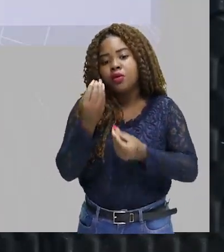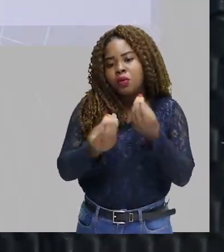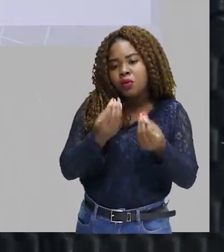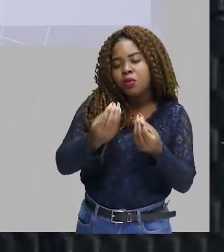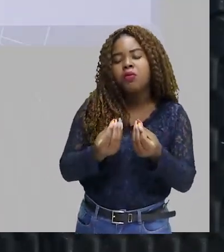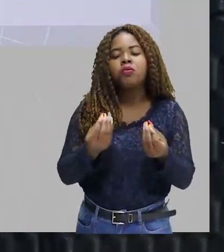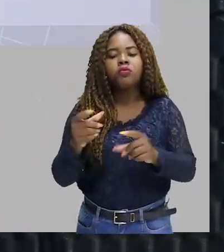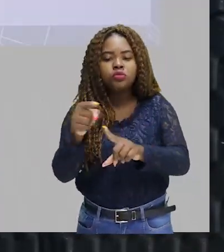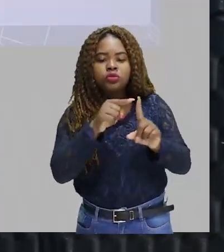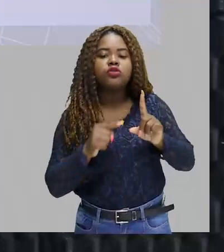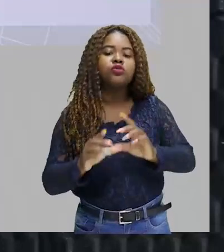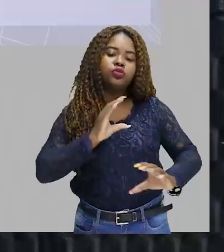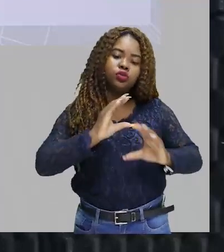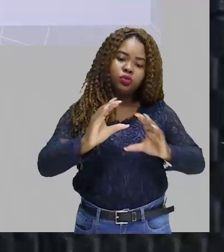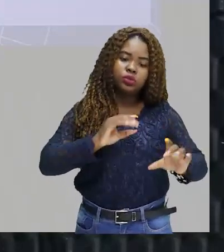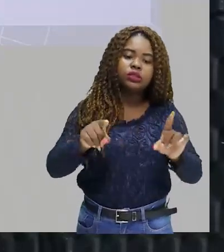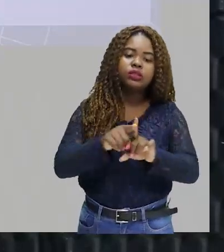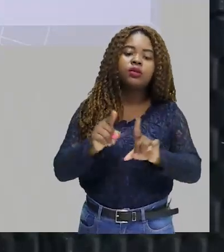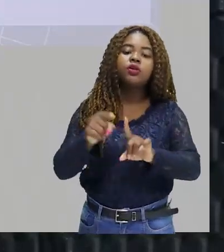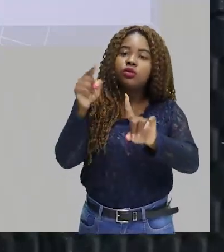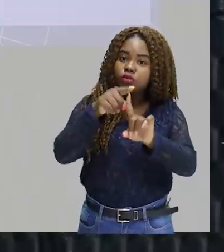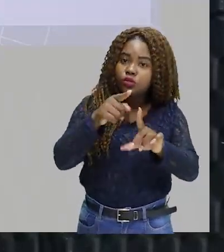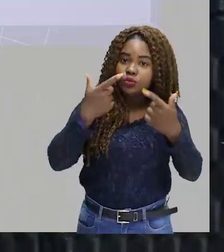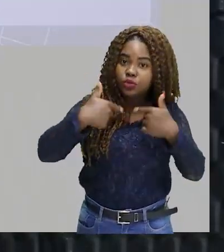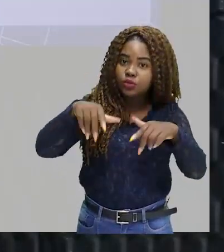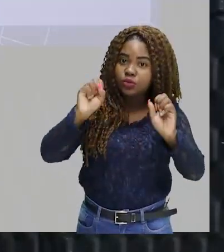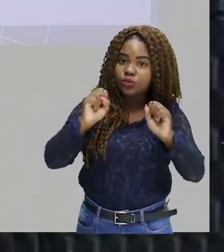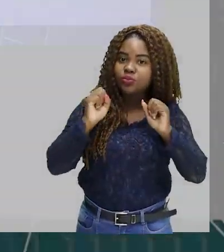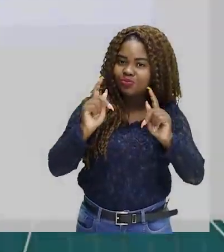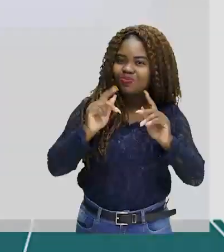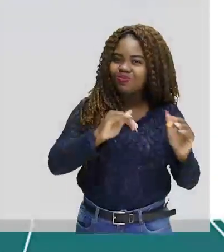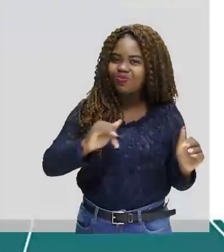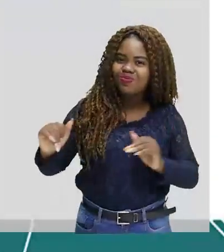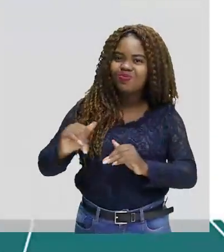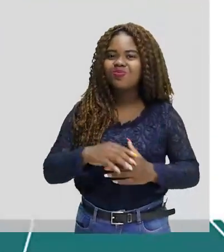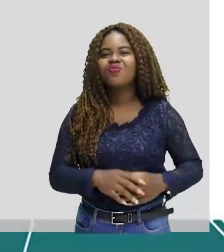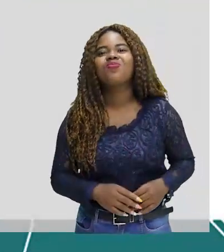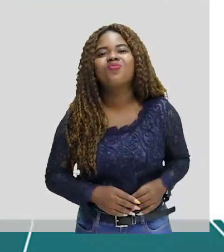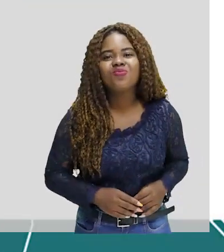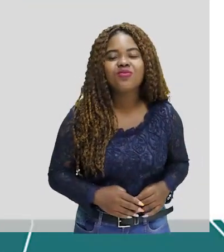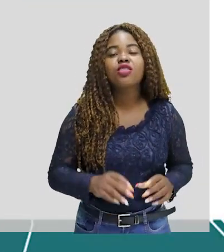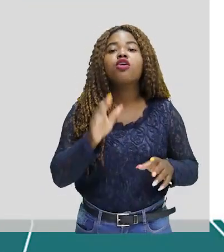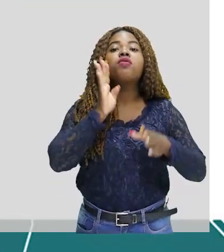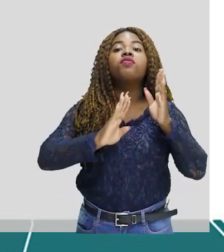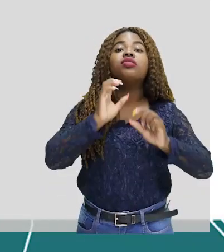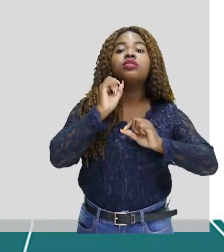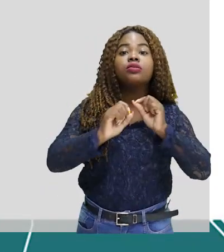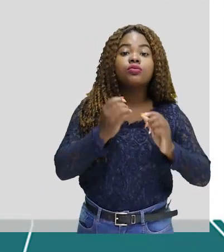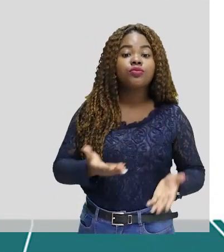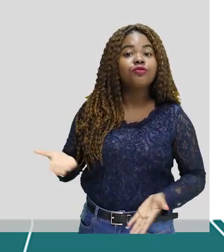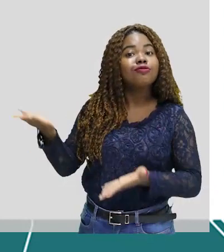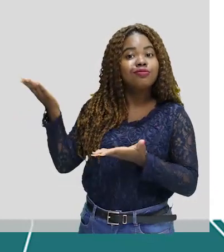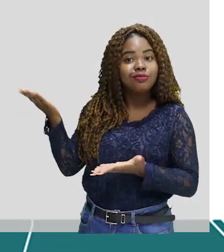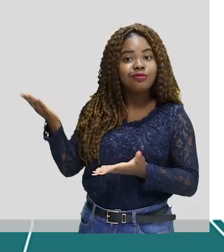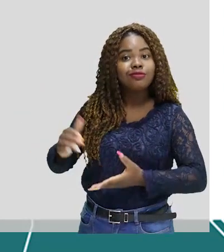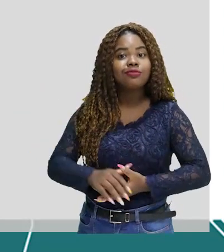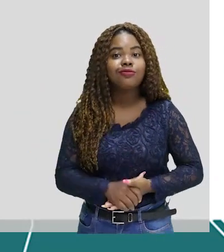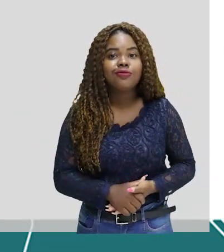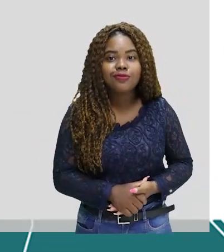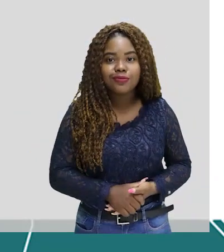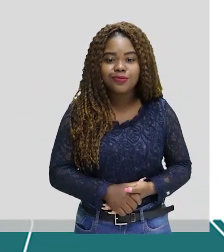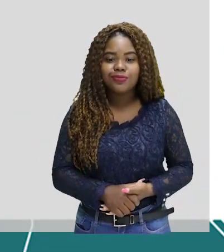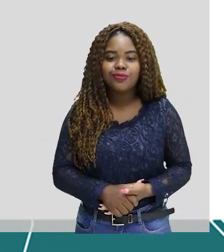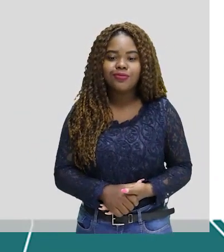comunicação e também os tipos de linguagem. Então, vamos lá. Então, o Facebook. O Facebook é uma rede